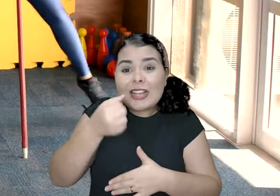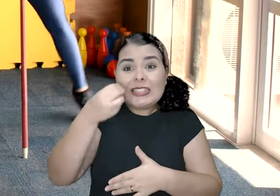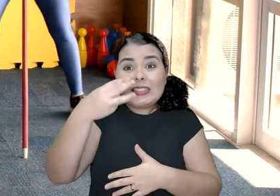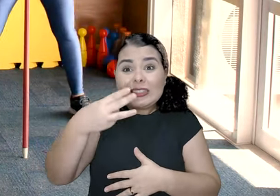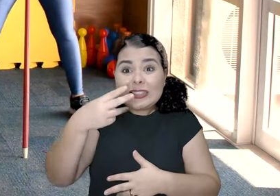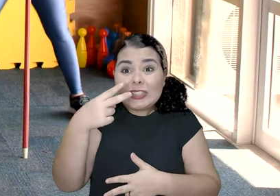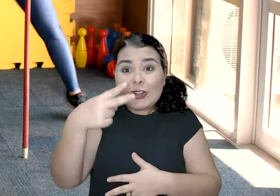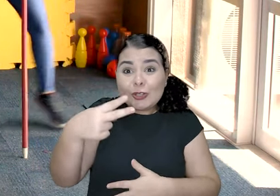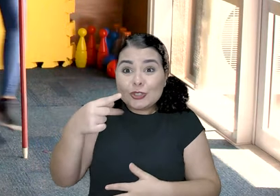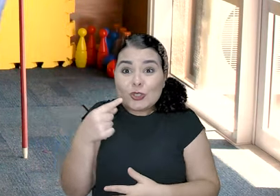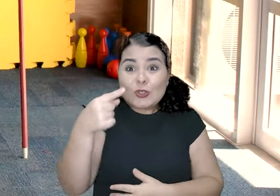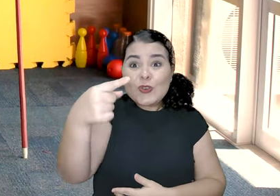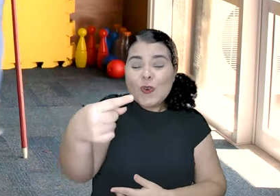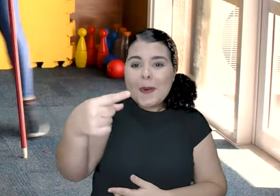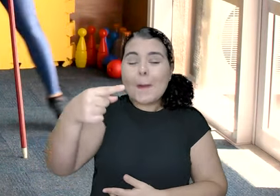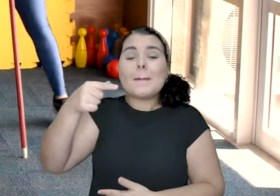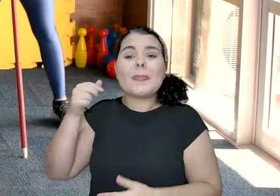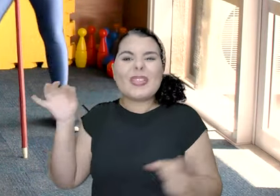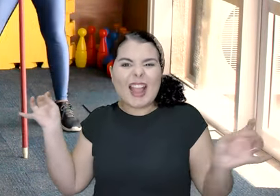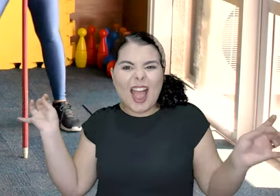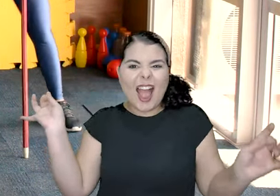3, 2, 1.